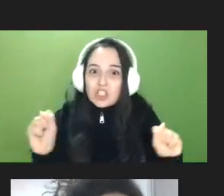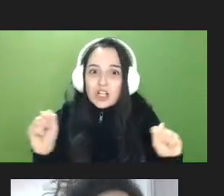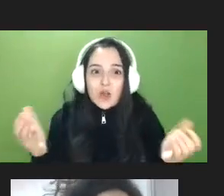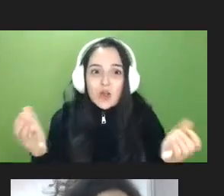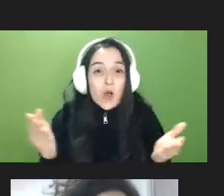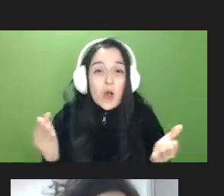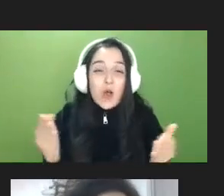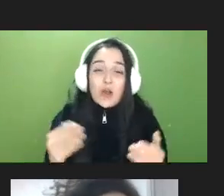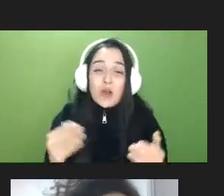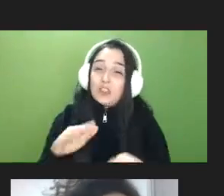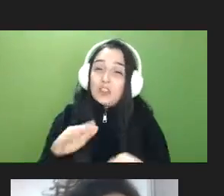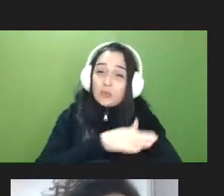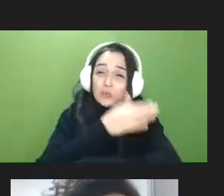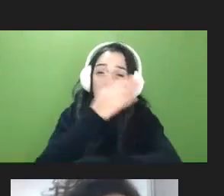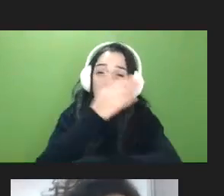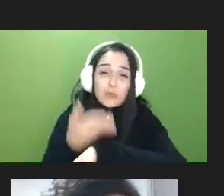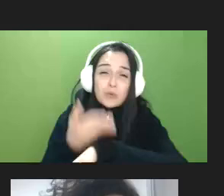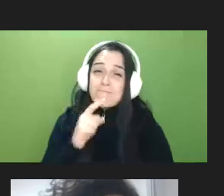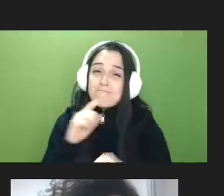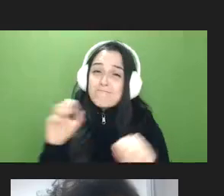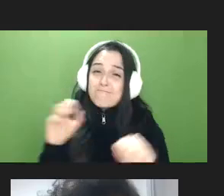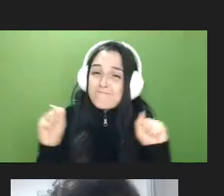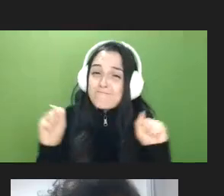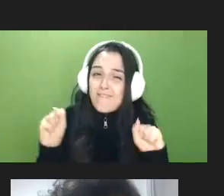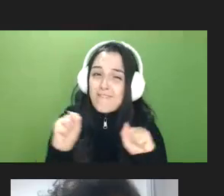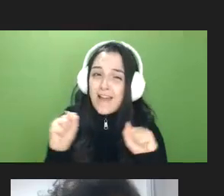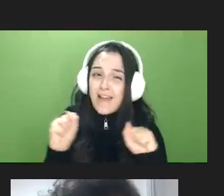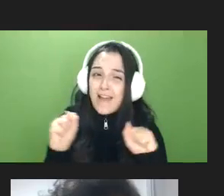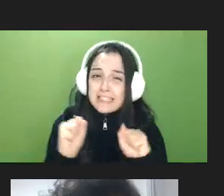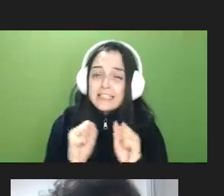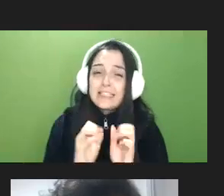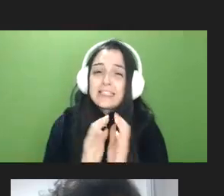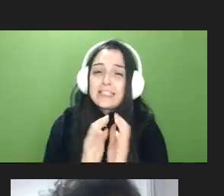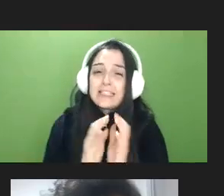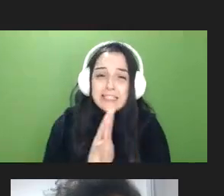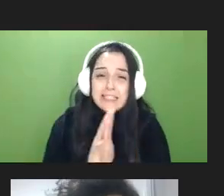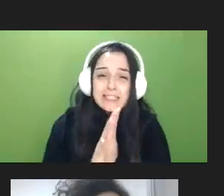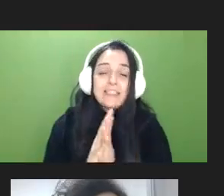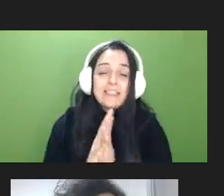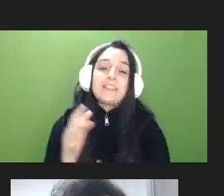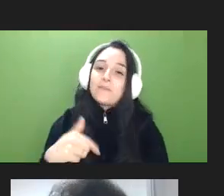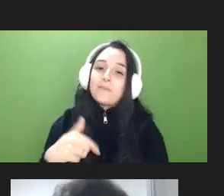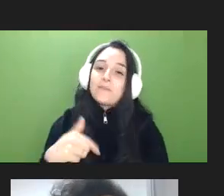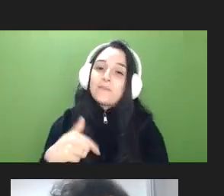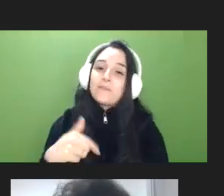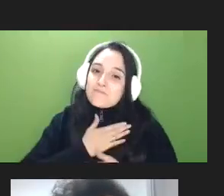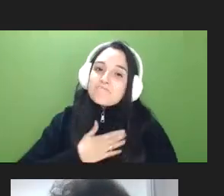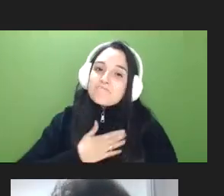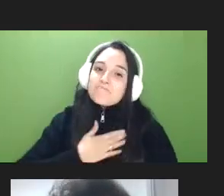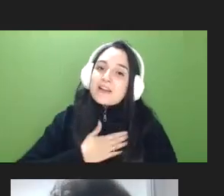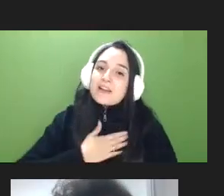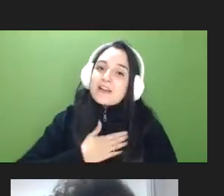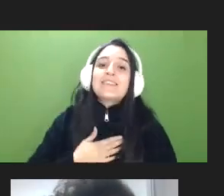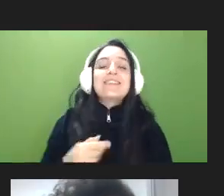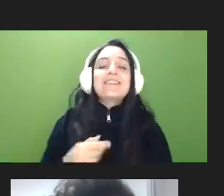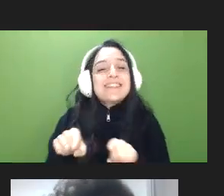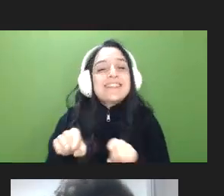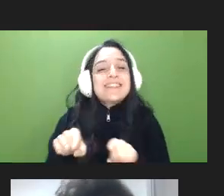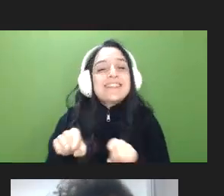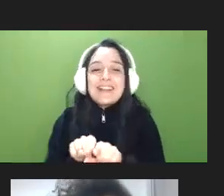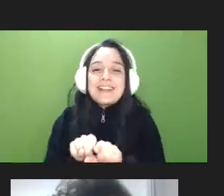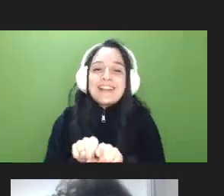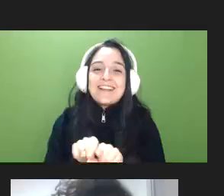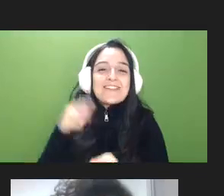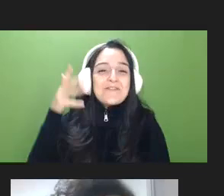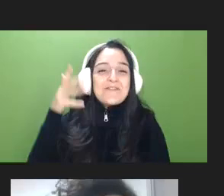hoje. Mas o quanto para mim é prazeroso e esquenta o meu corpo em termos de afeto.